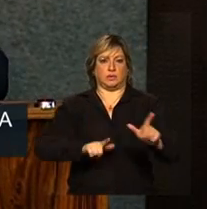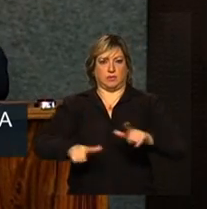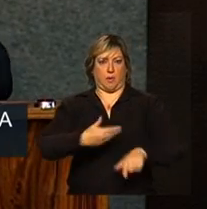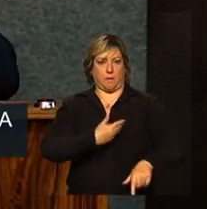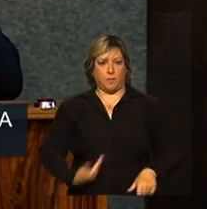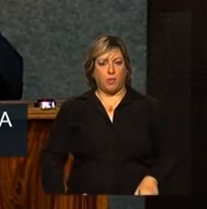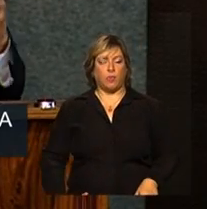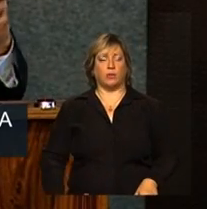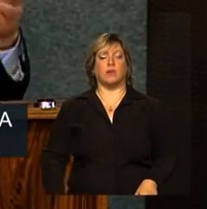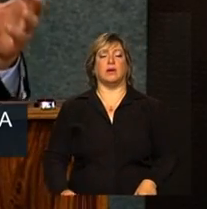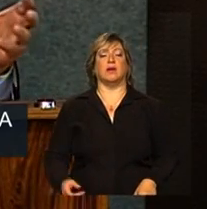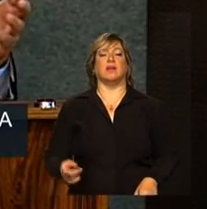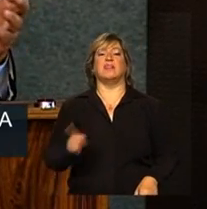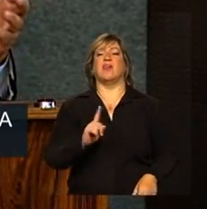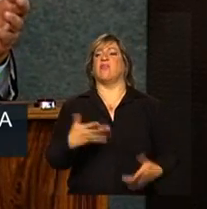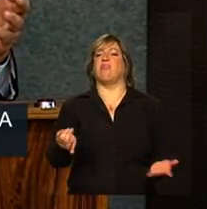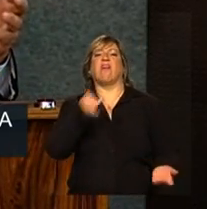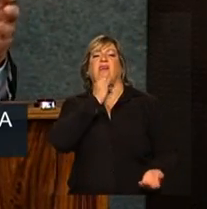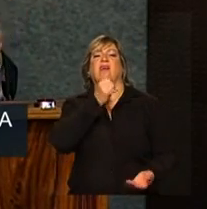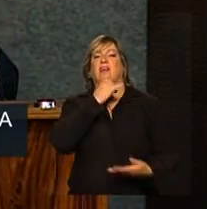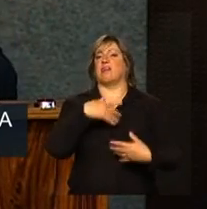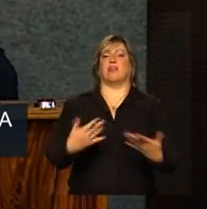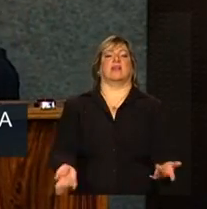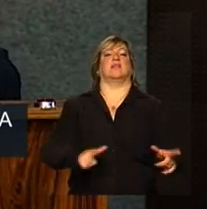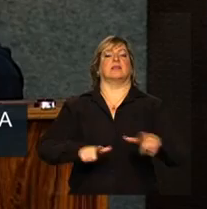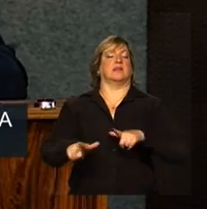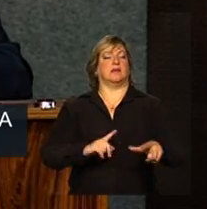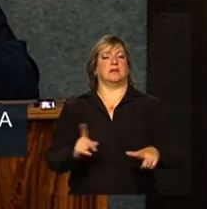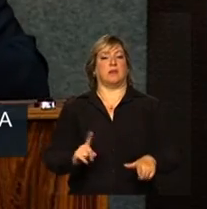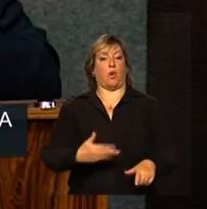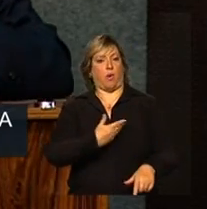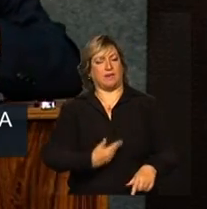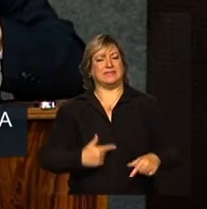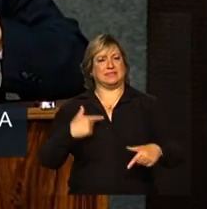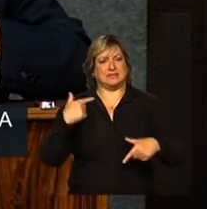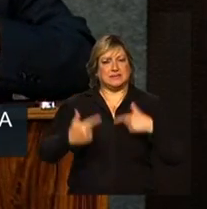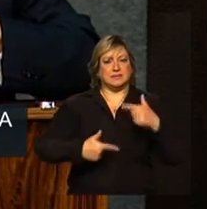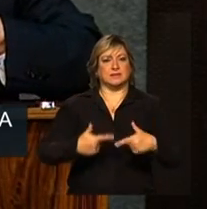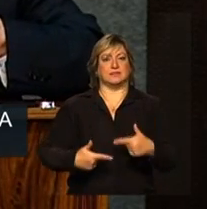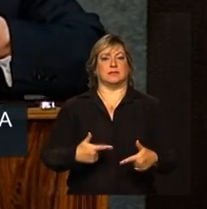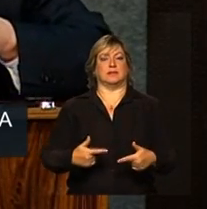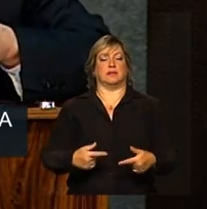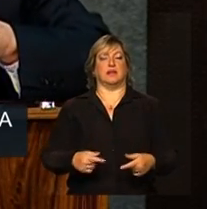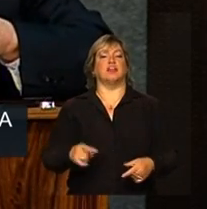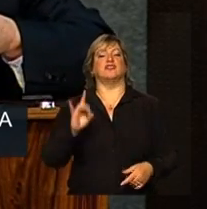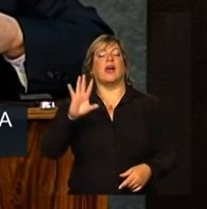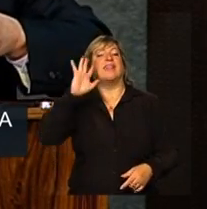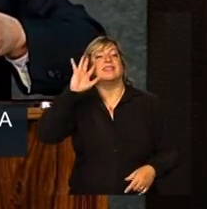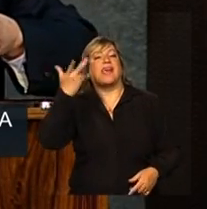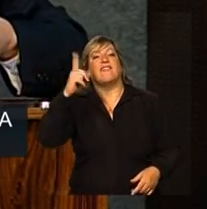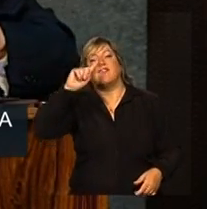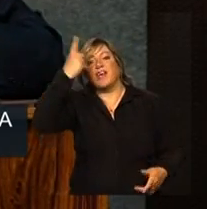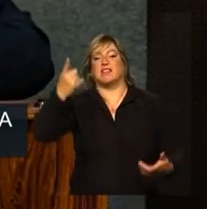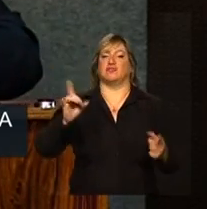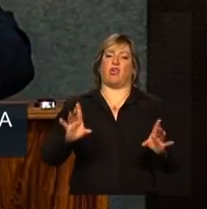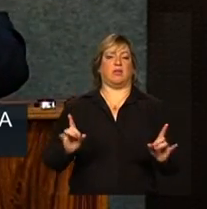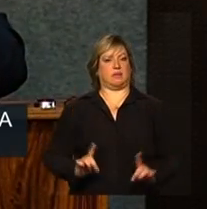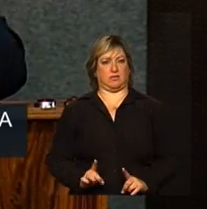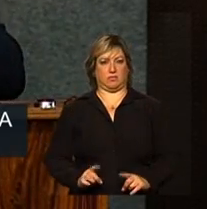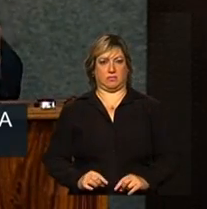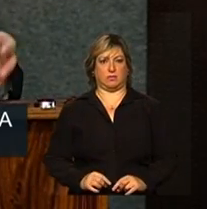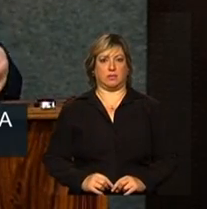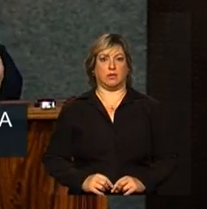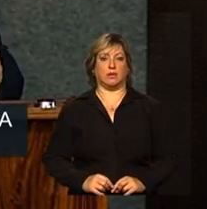não seja uma ação ao léu, não seja uma tentativa de inventar,